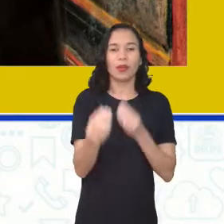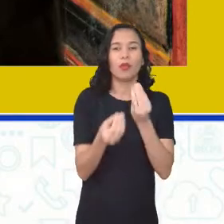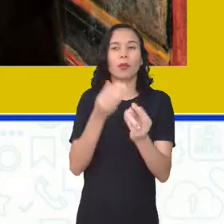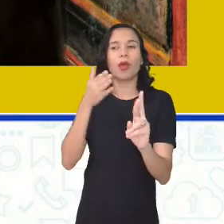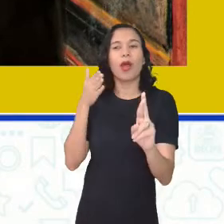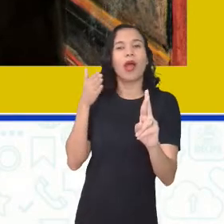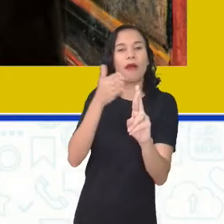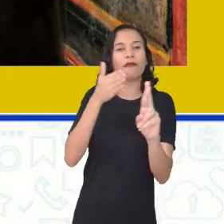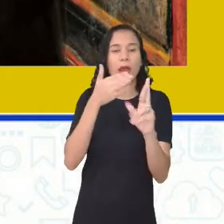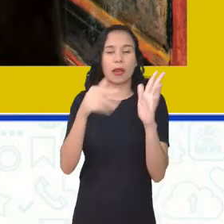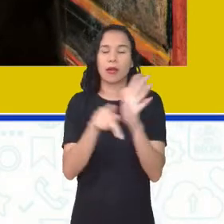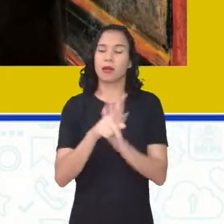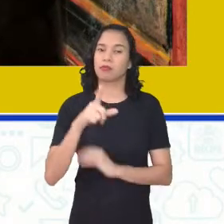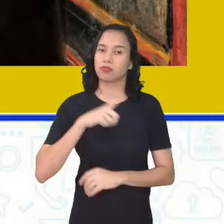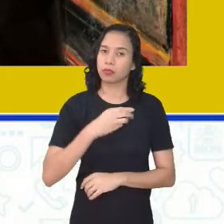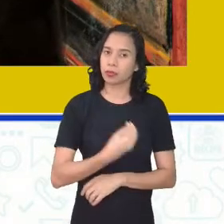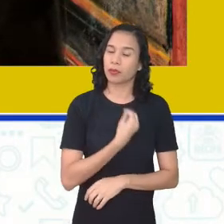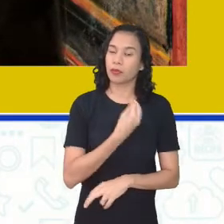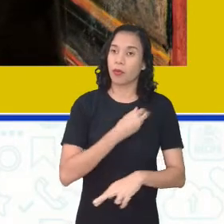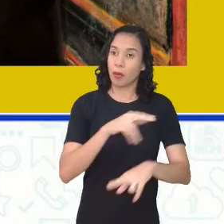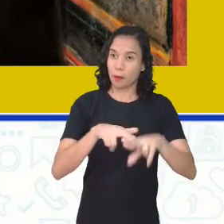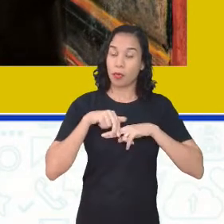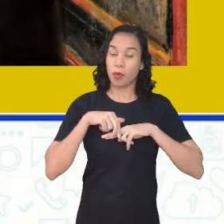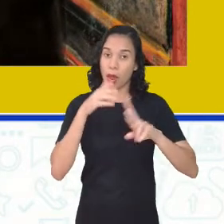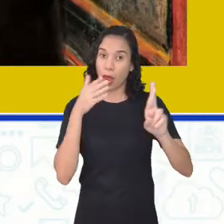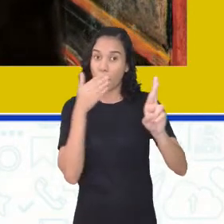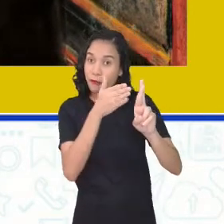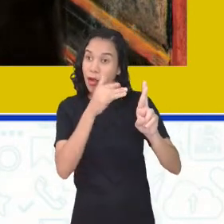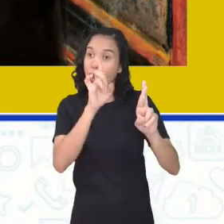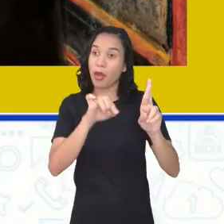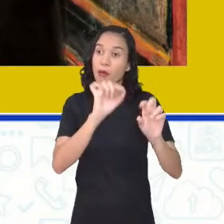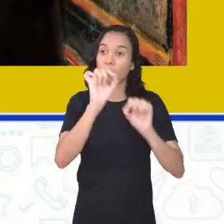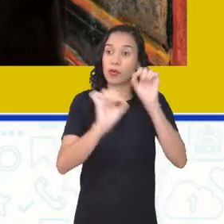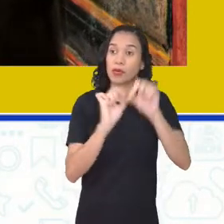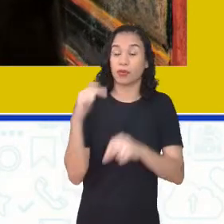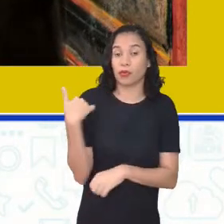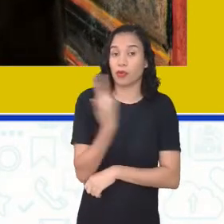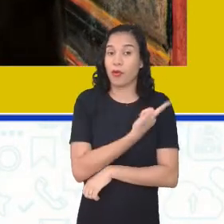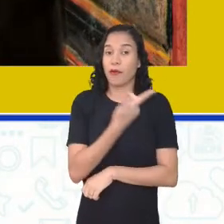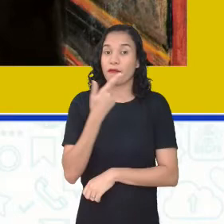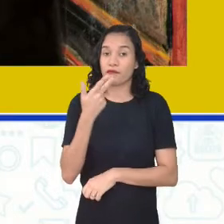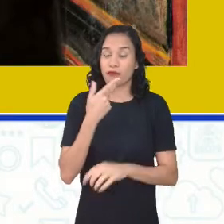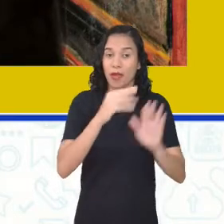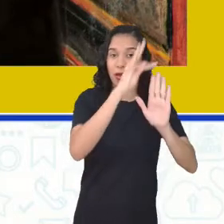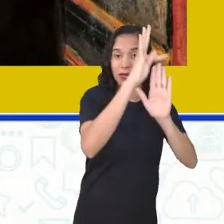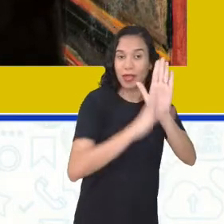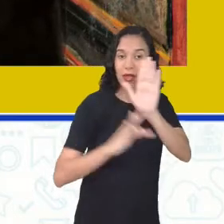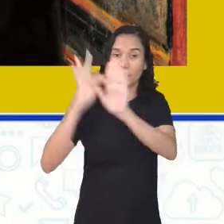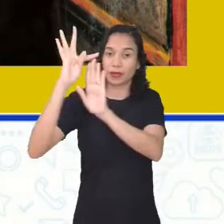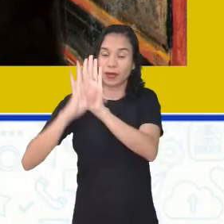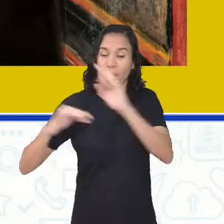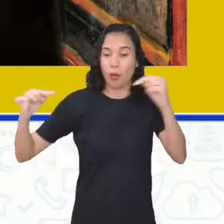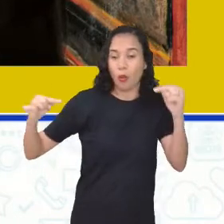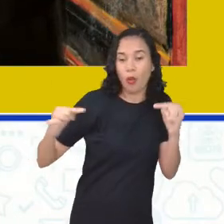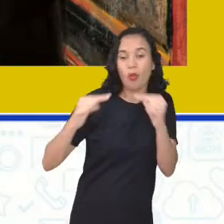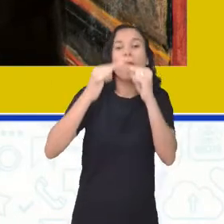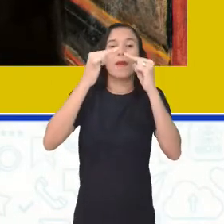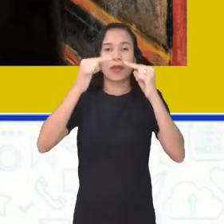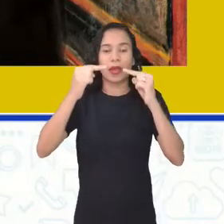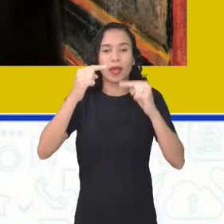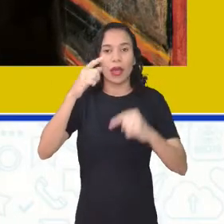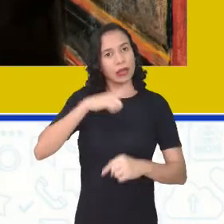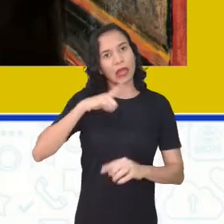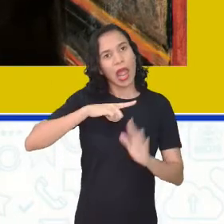referência direta. Então, essa referência é o que a gente chama de intertextualidade, independente de ter